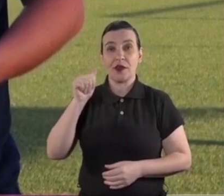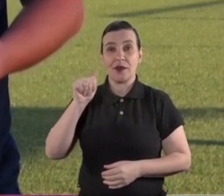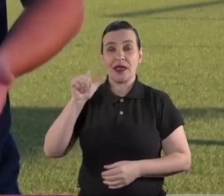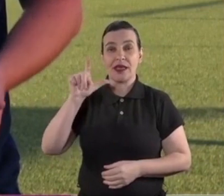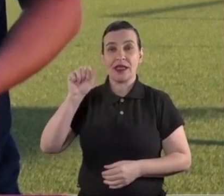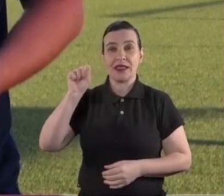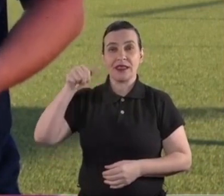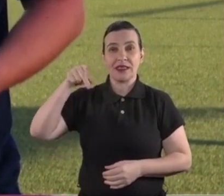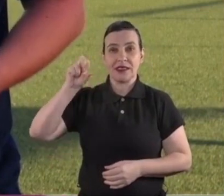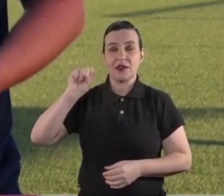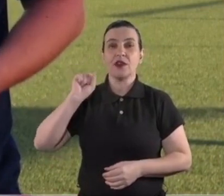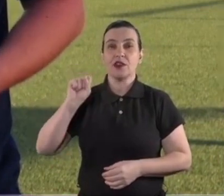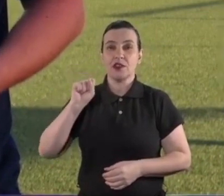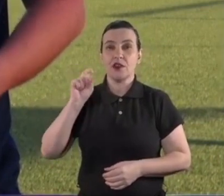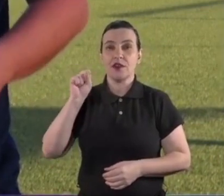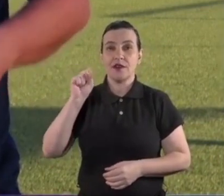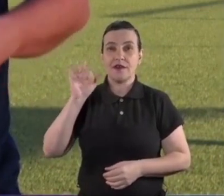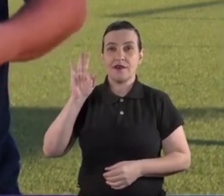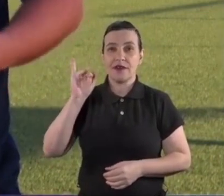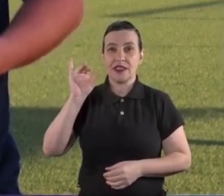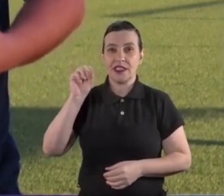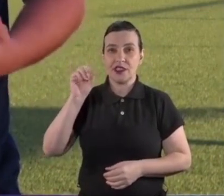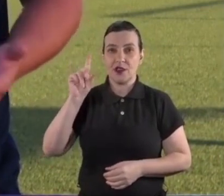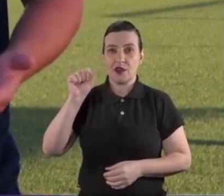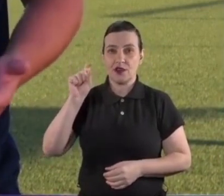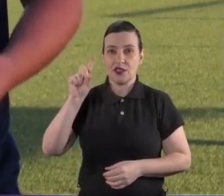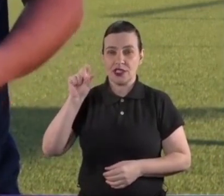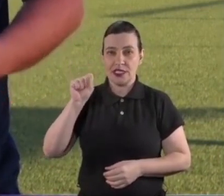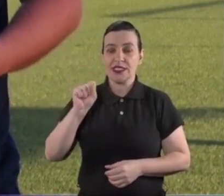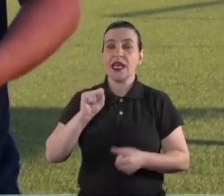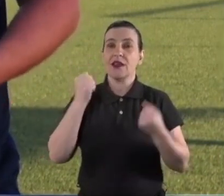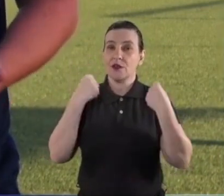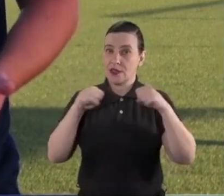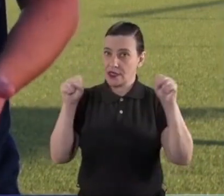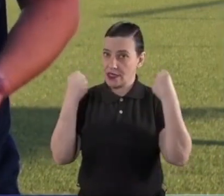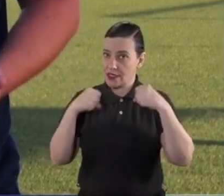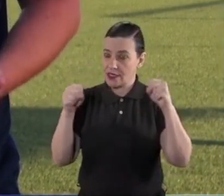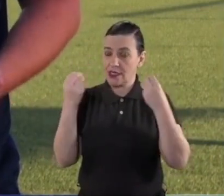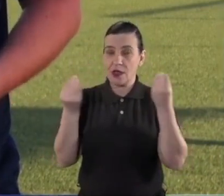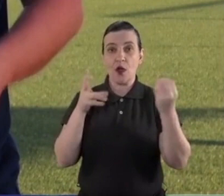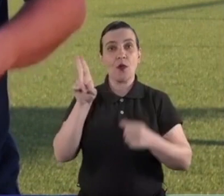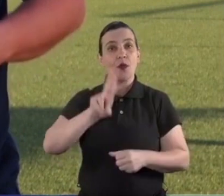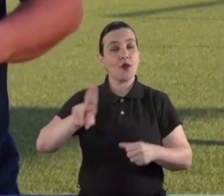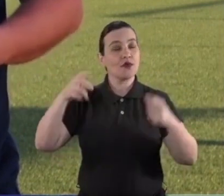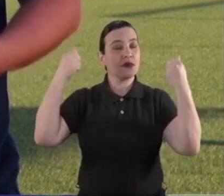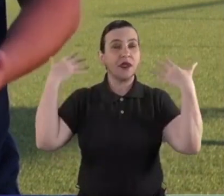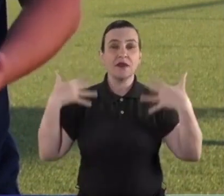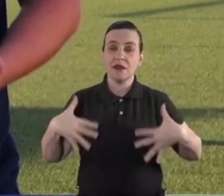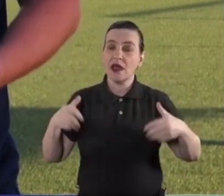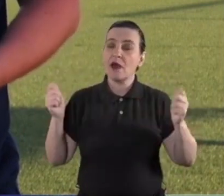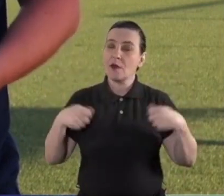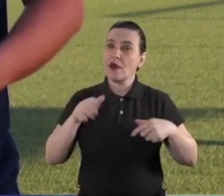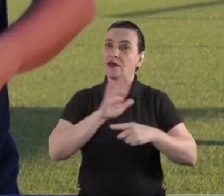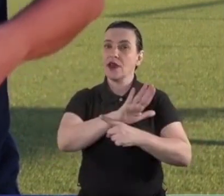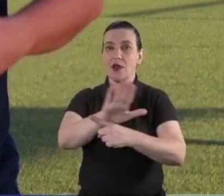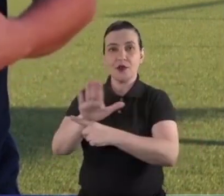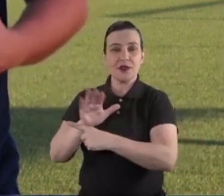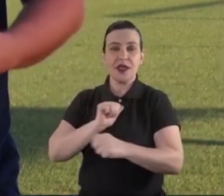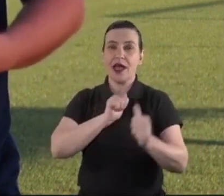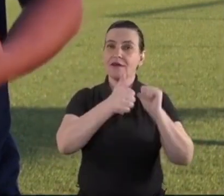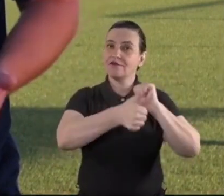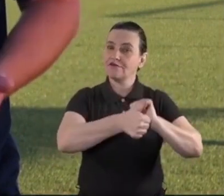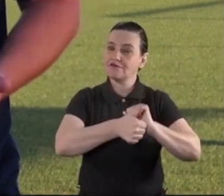Piazzi, eu sou fisiologista do exercício, e hoje eu vou mostrar para vocês como o uso de soluções naturais pode auxiliar os atletas